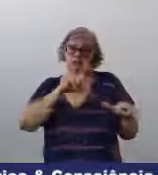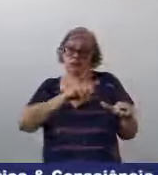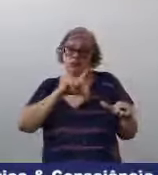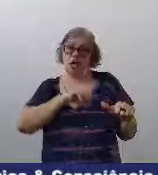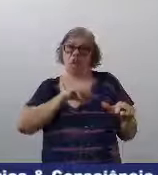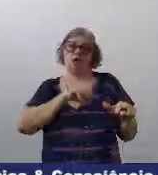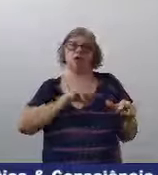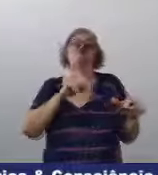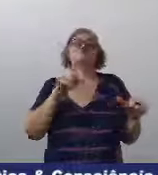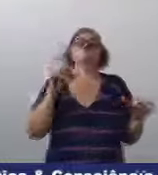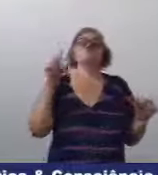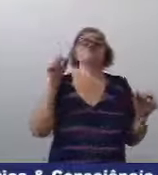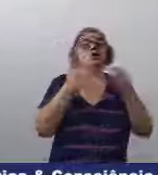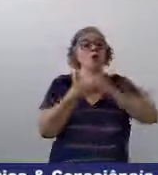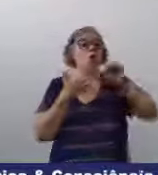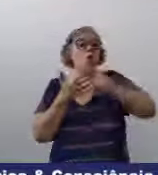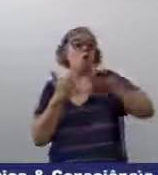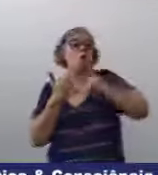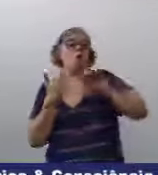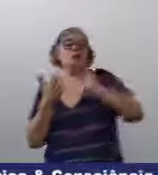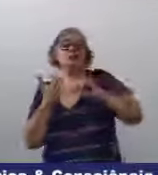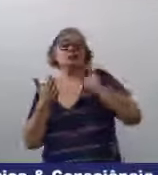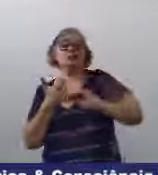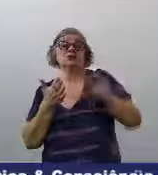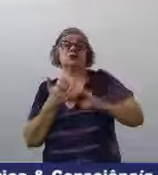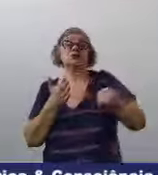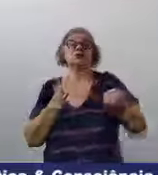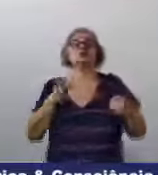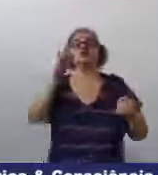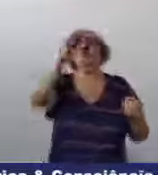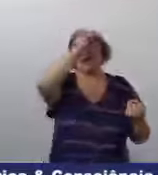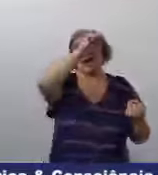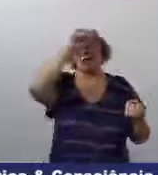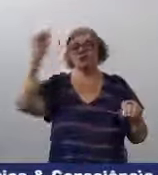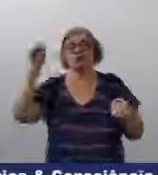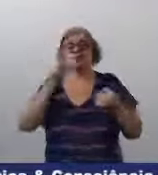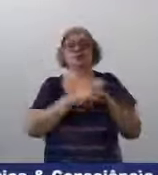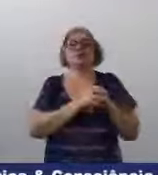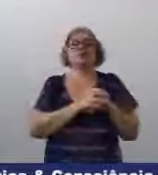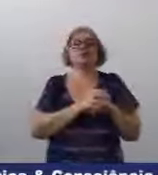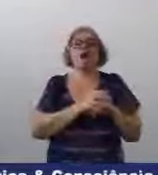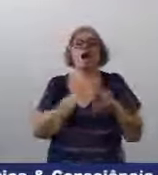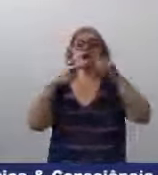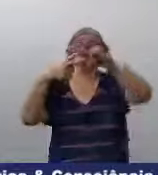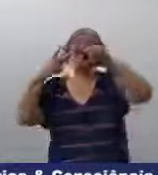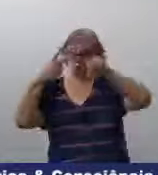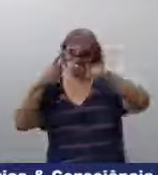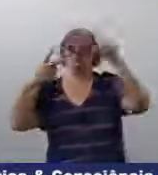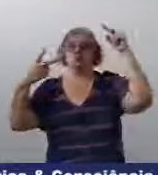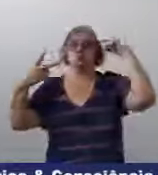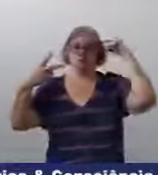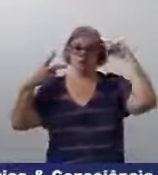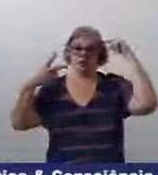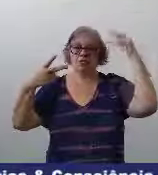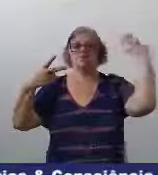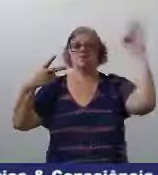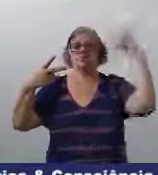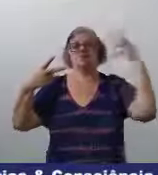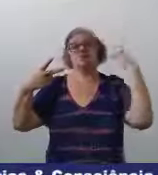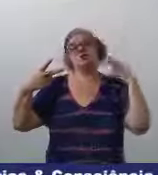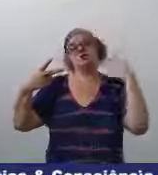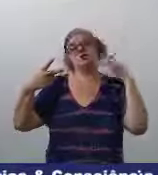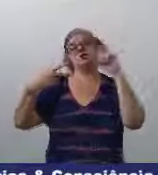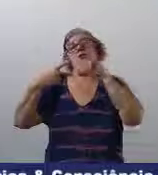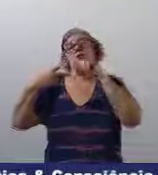nós temos o Manifesto de Copenhagen, o de Broglie, e as duas ideias centrais dominantes hoje